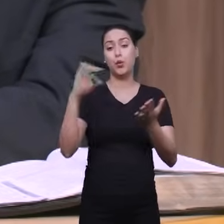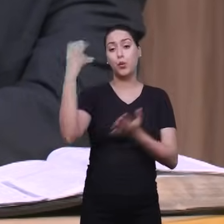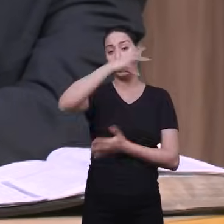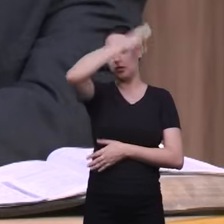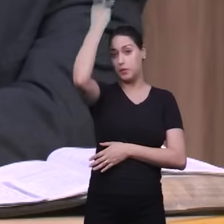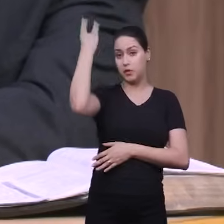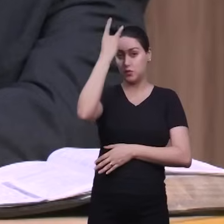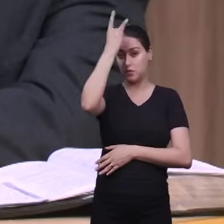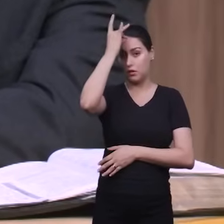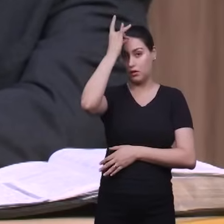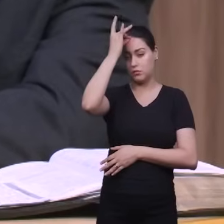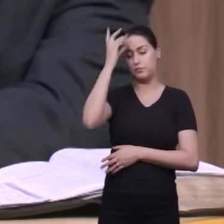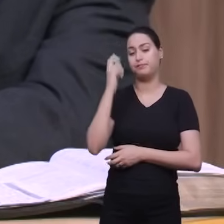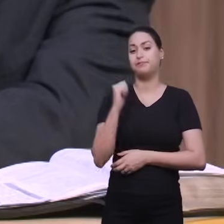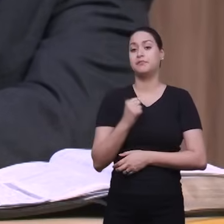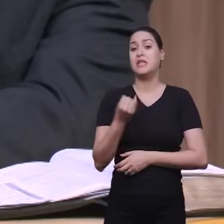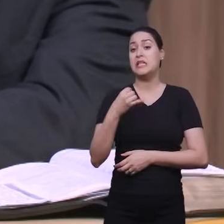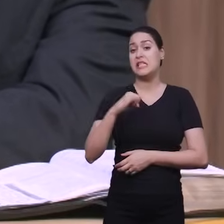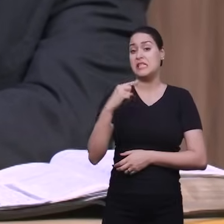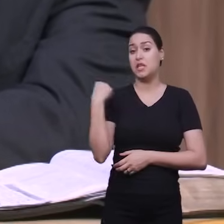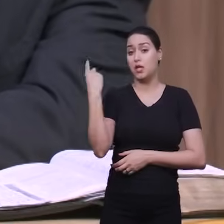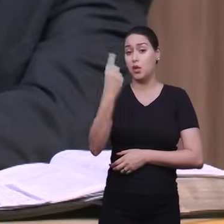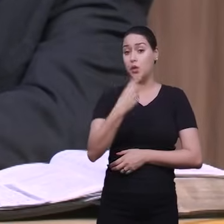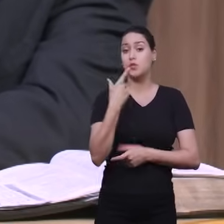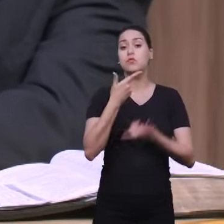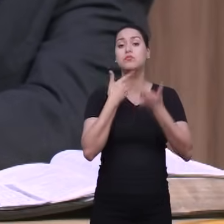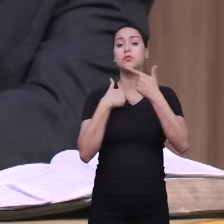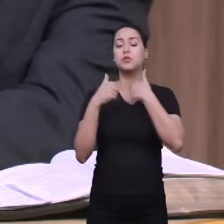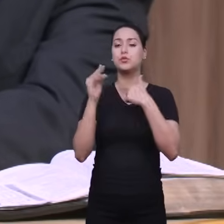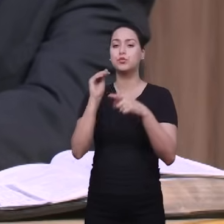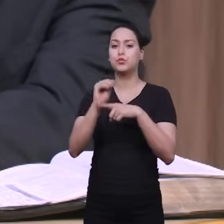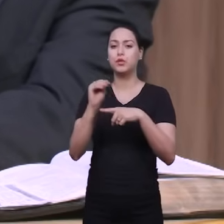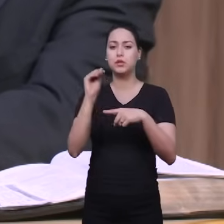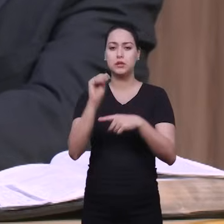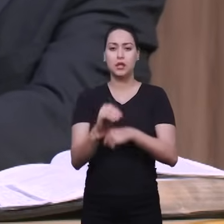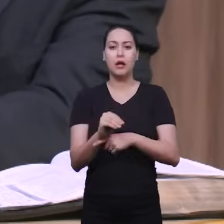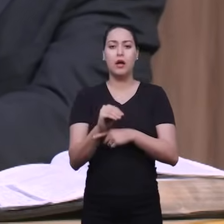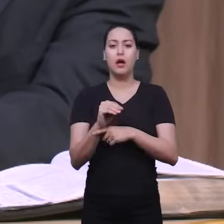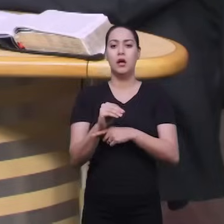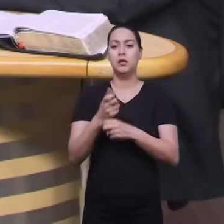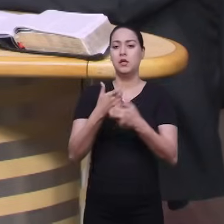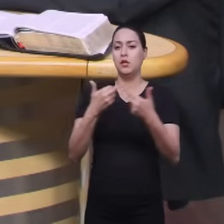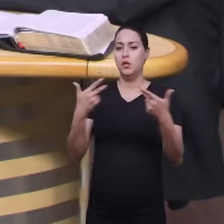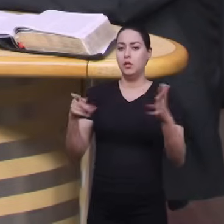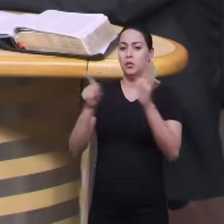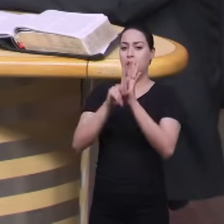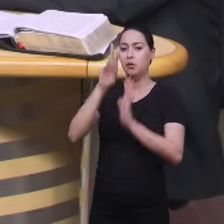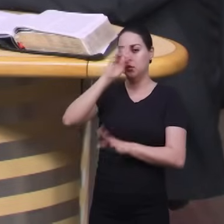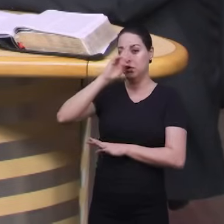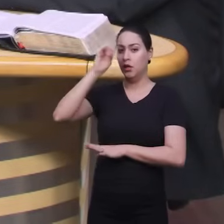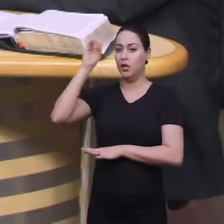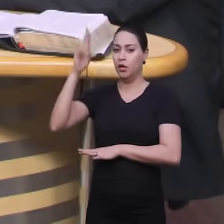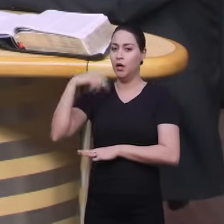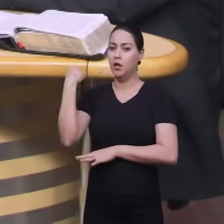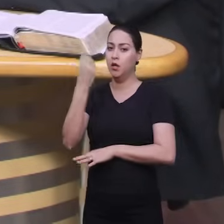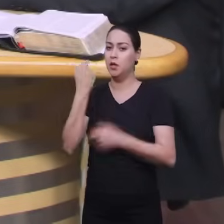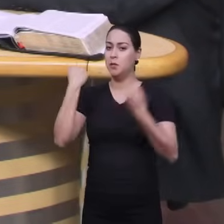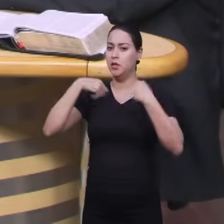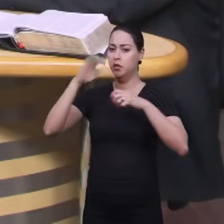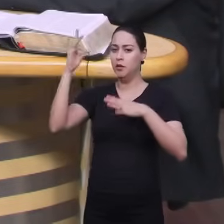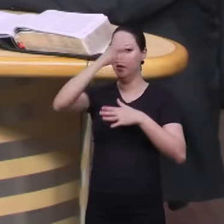muito grande se nós queremos ser Pastor Se nós queremos cuidar daquilo que é a casa do senhor nós temos